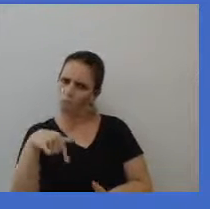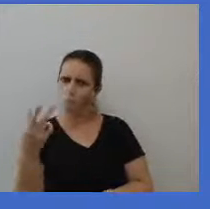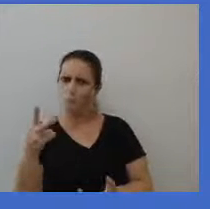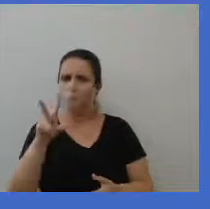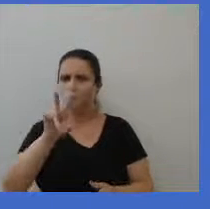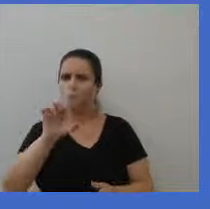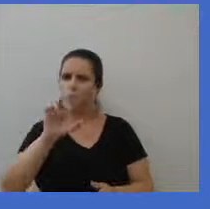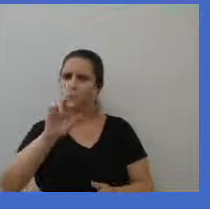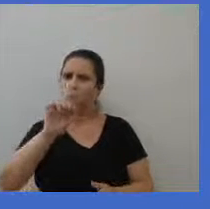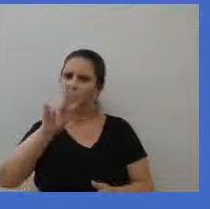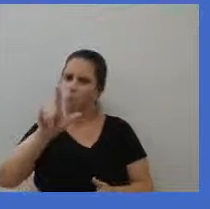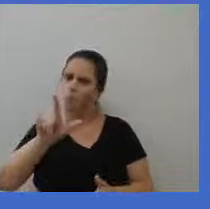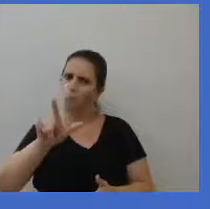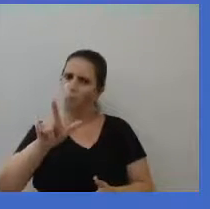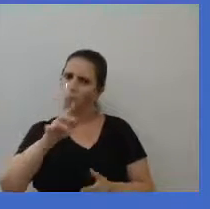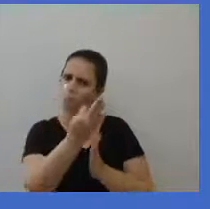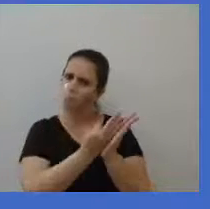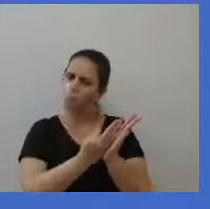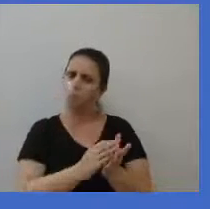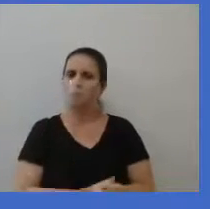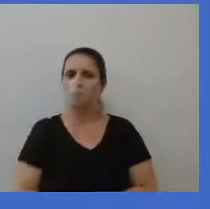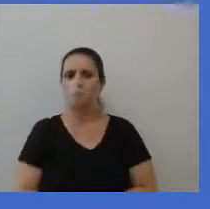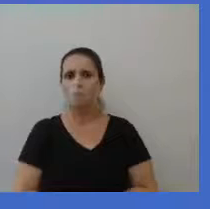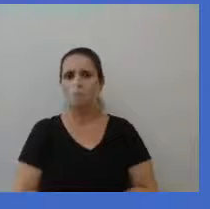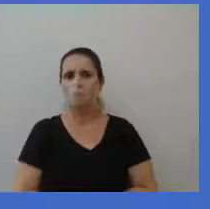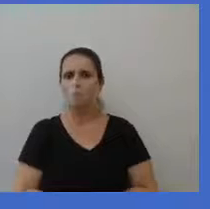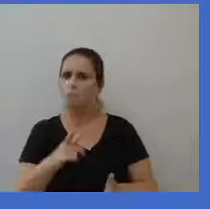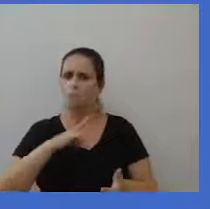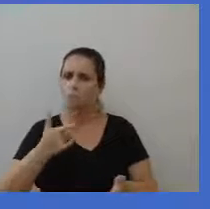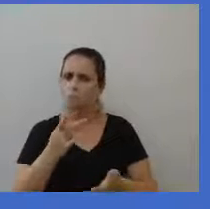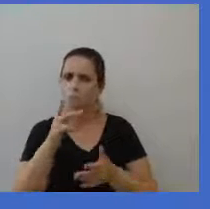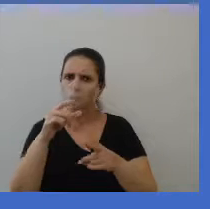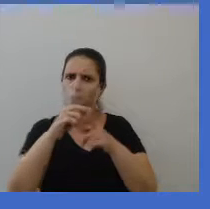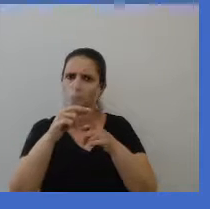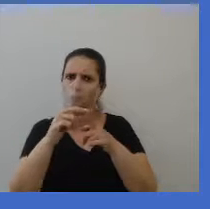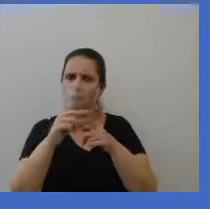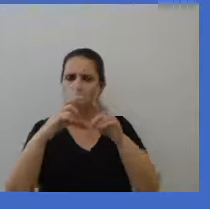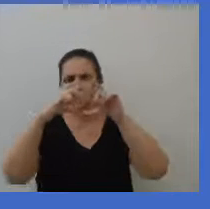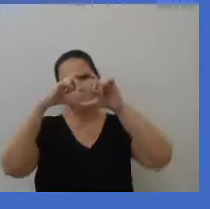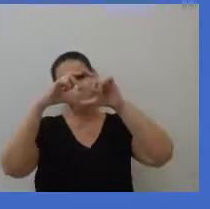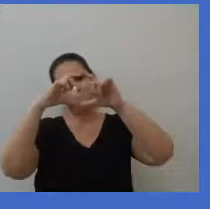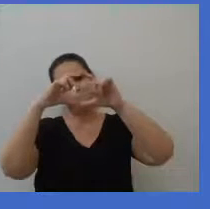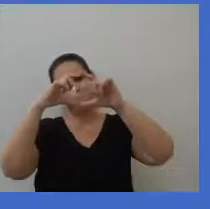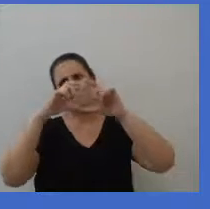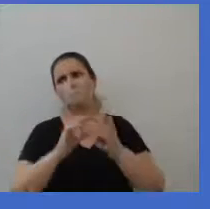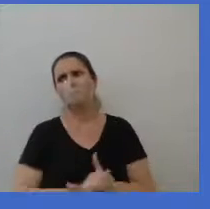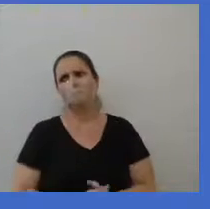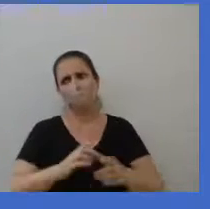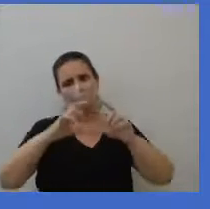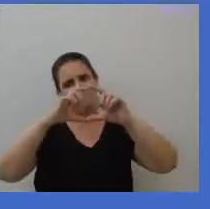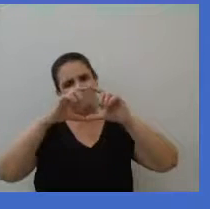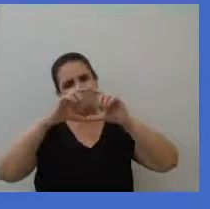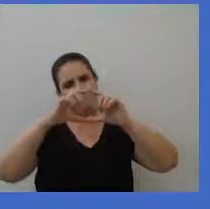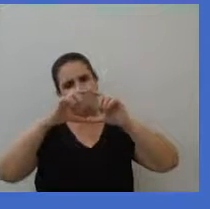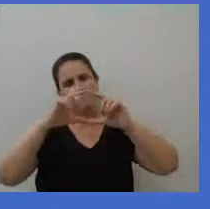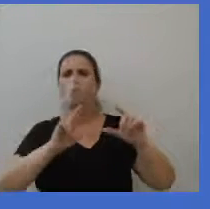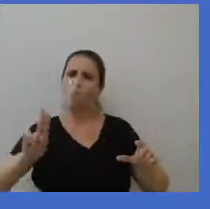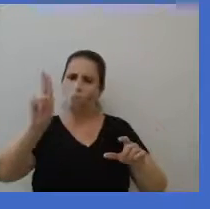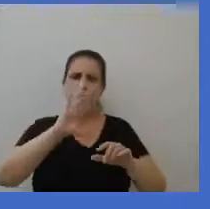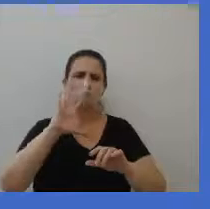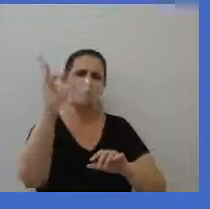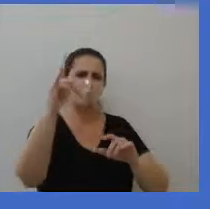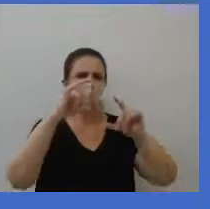uma coisa que é o exagero. Então, a gente não vai dar 100%, a nossa interpretação não pode ser literal,